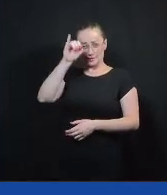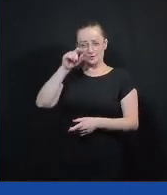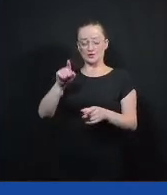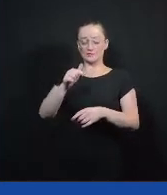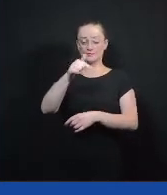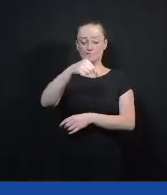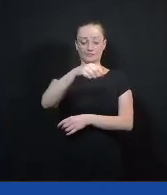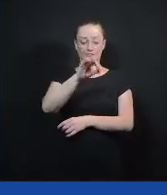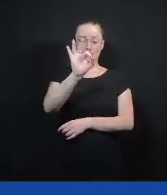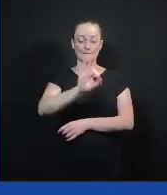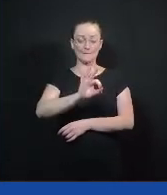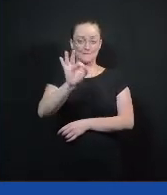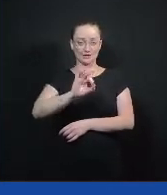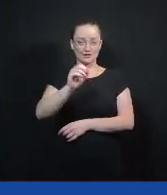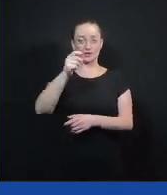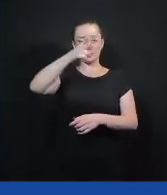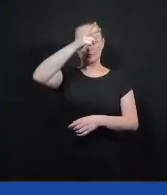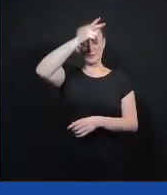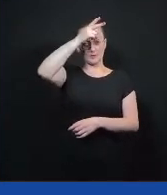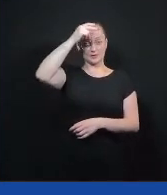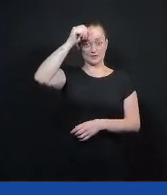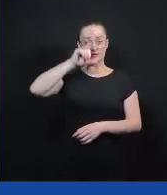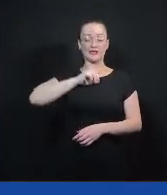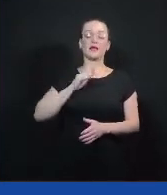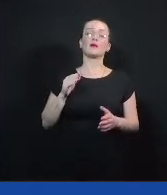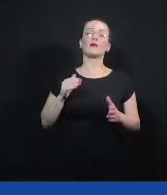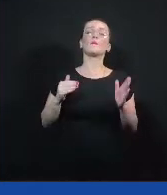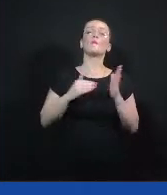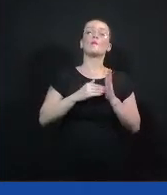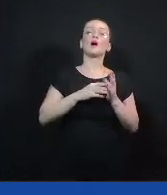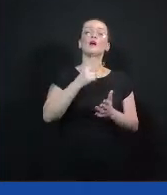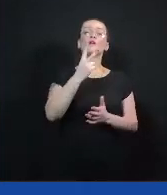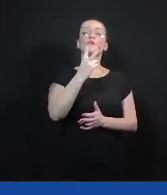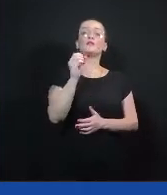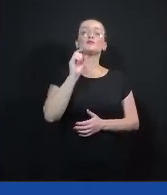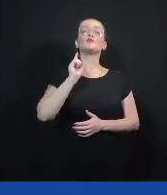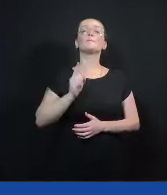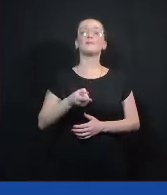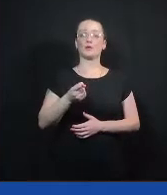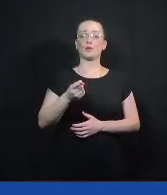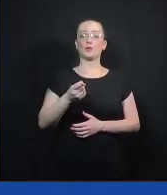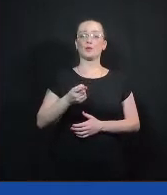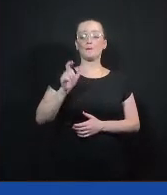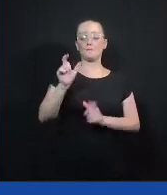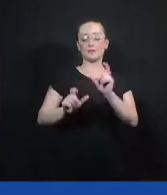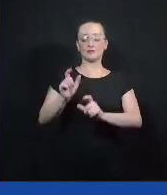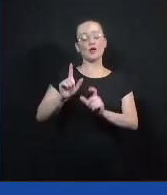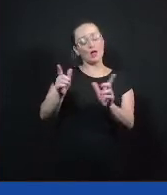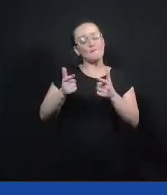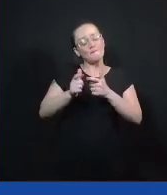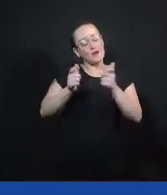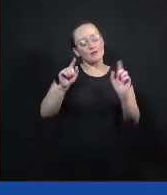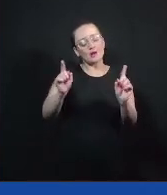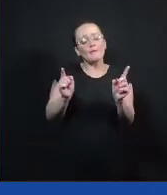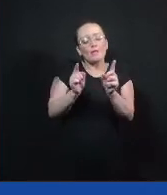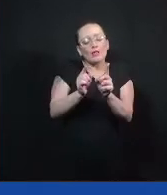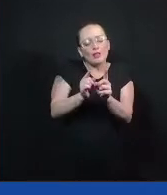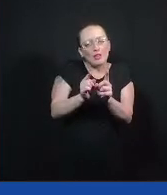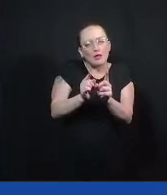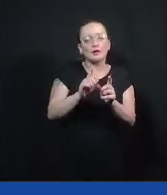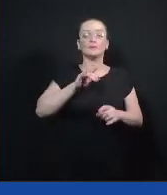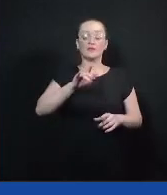dos municípios brasileiros têm até 20 mil habitantes, né? Então, a grande maioria são municípios pequenos, né? E as